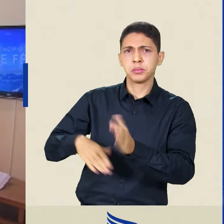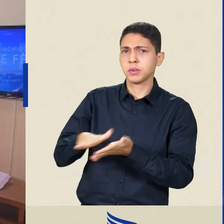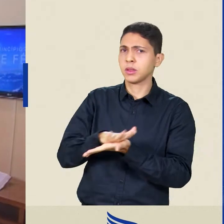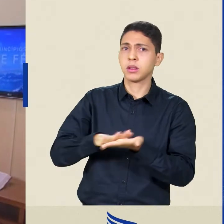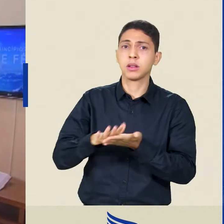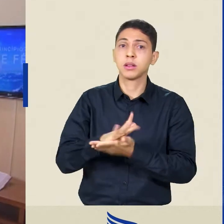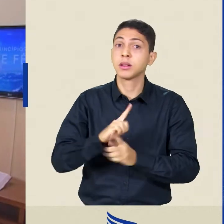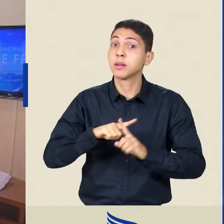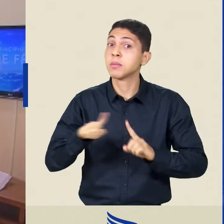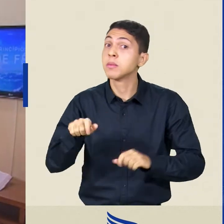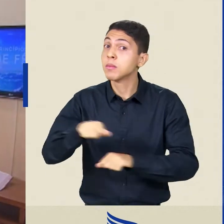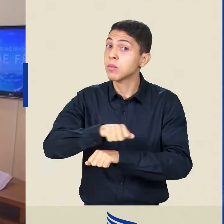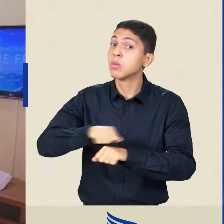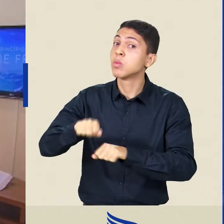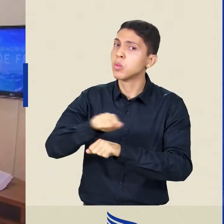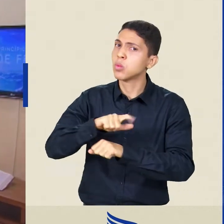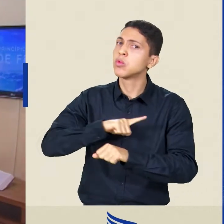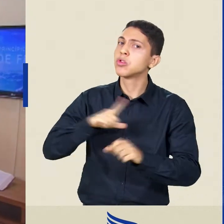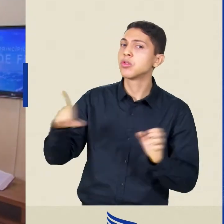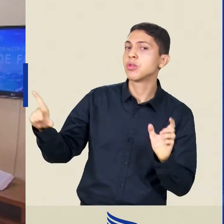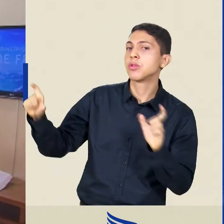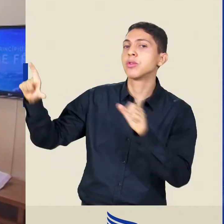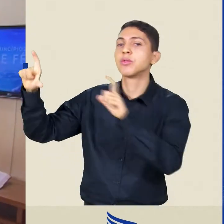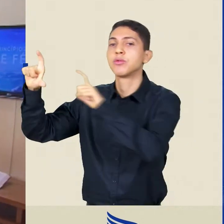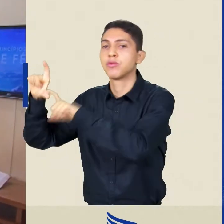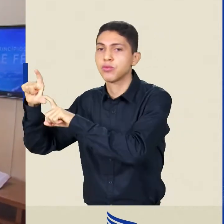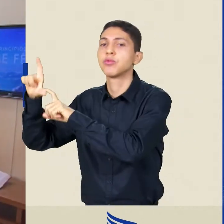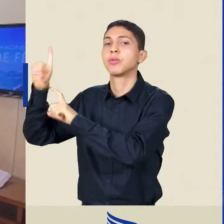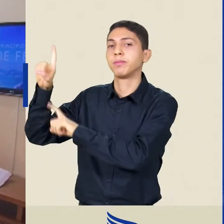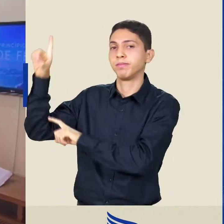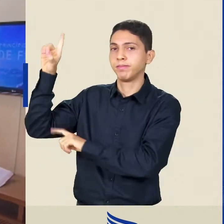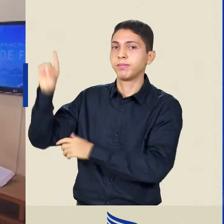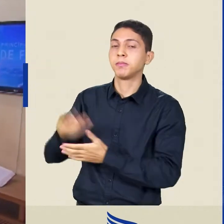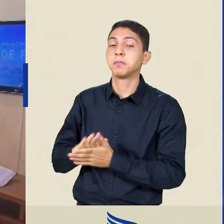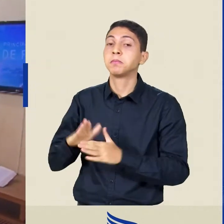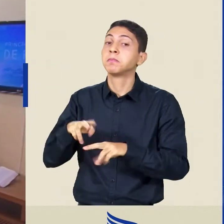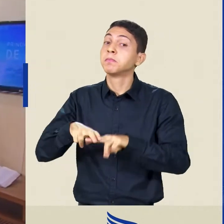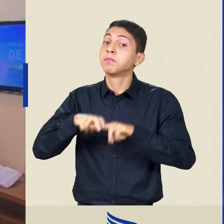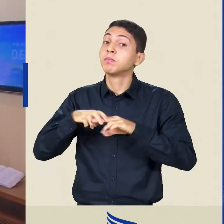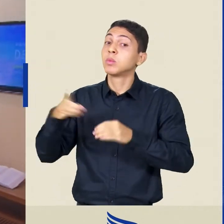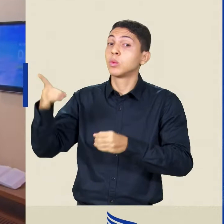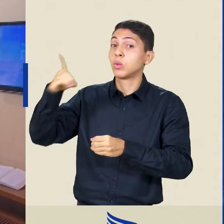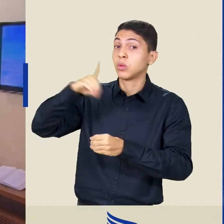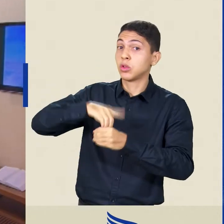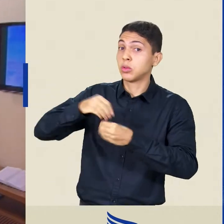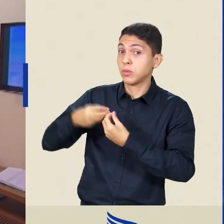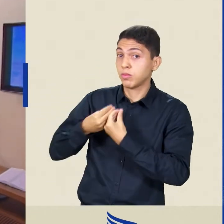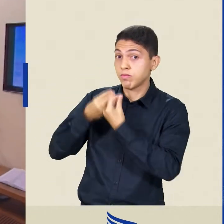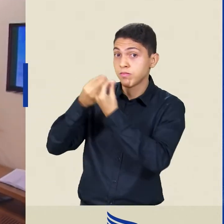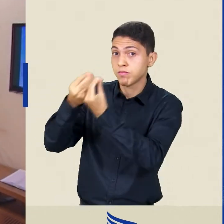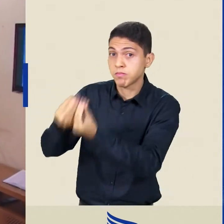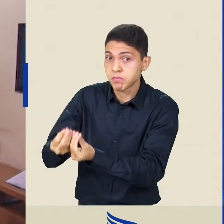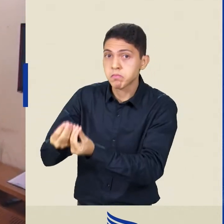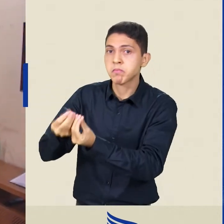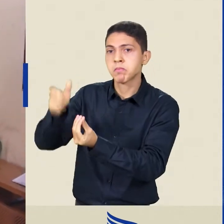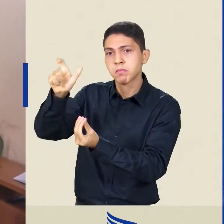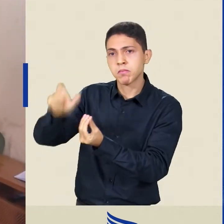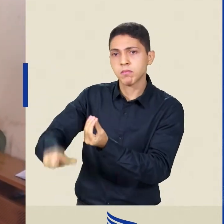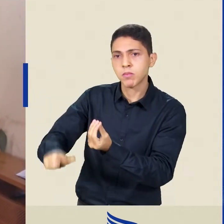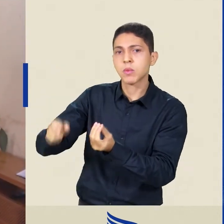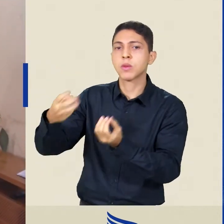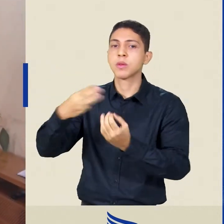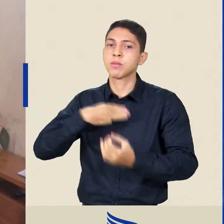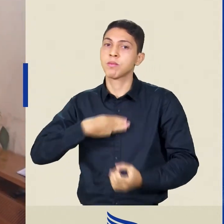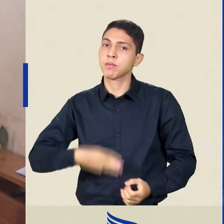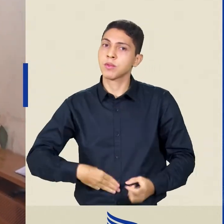abençoava ricamente. Abraão deu o dízimo a Deus, na pessoa de Melquisedeque. Melquisedeque era um representante